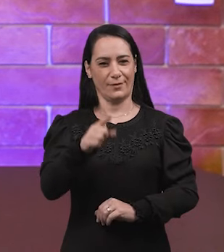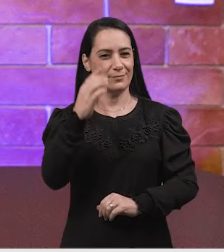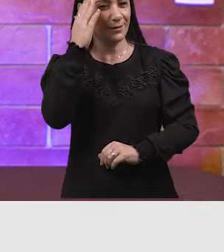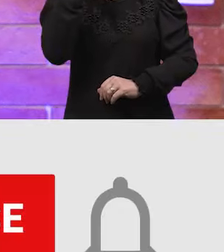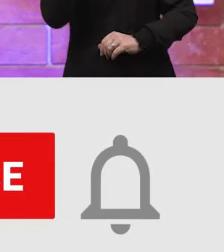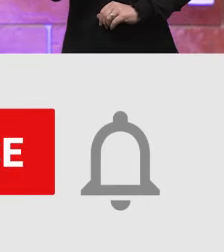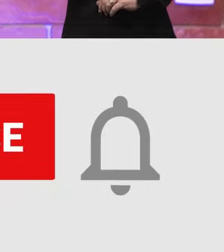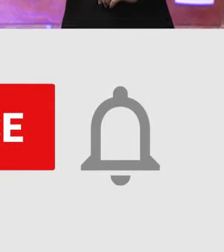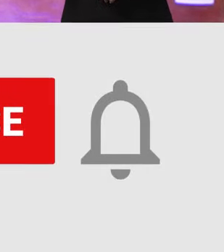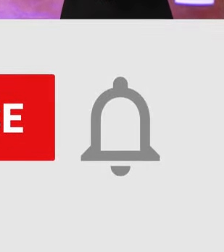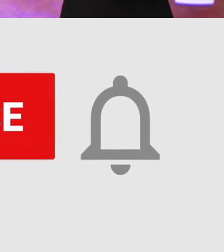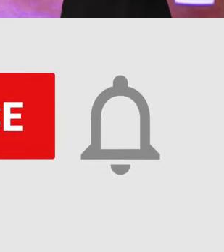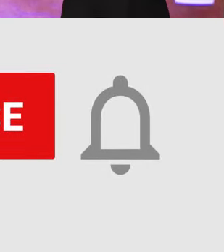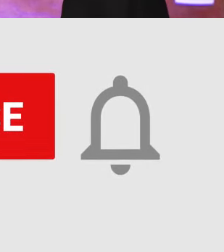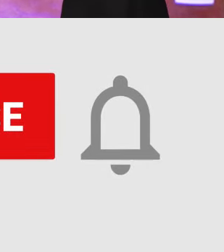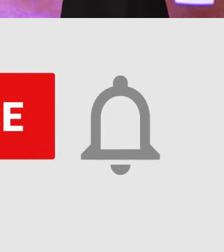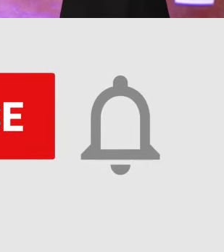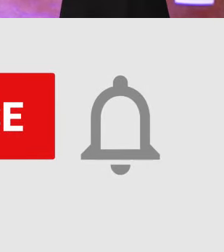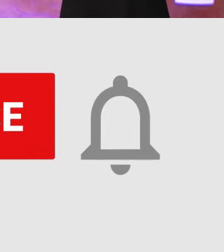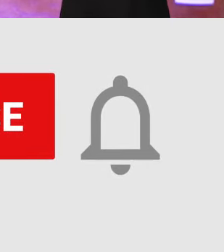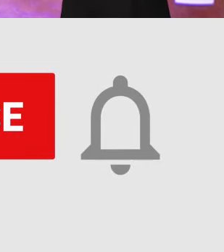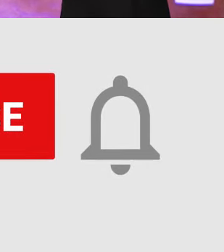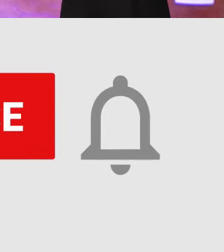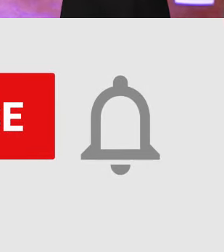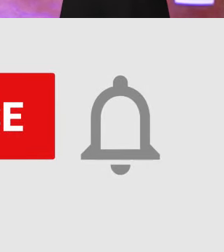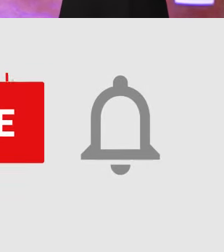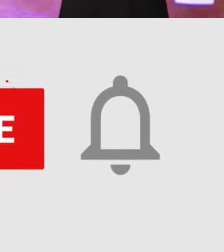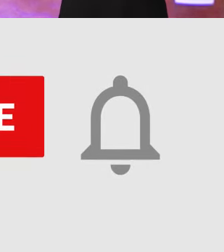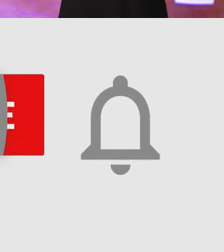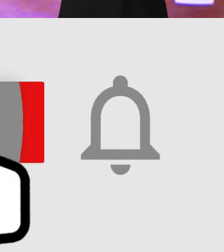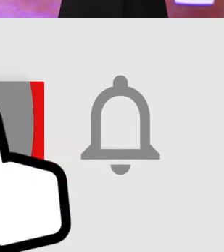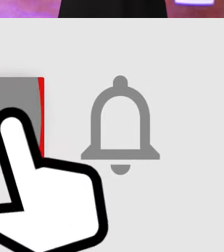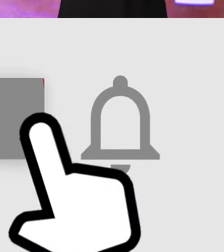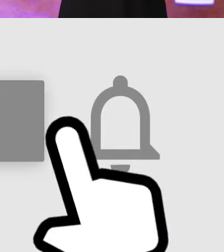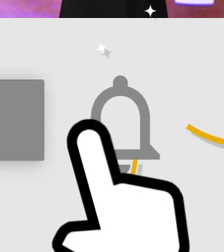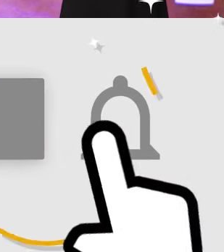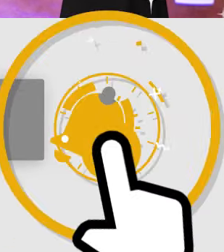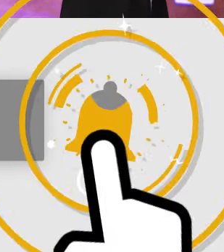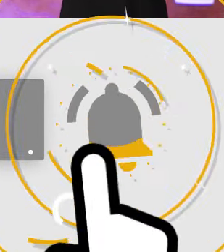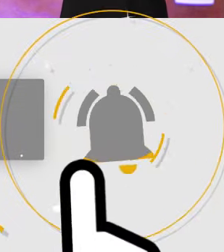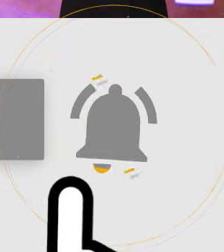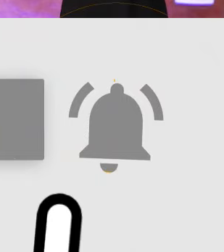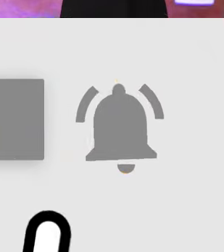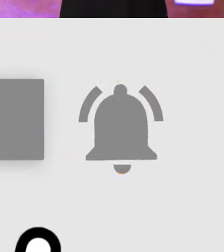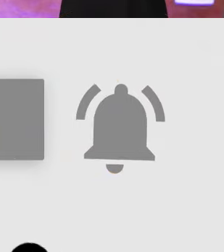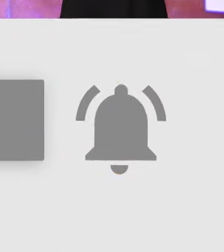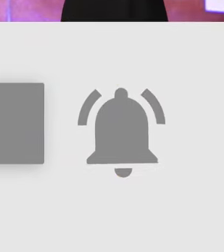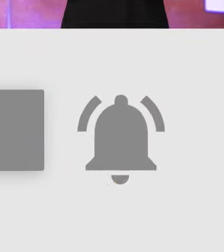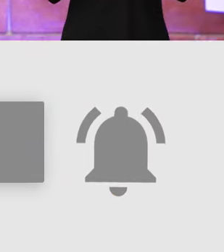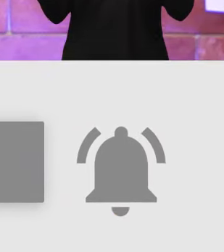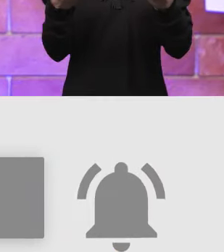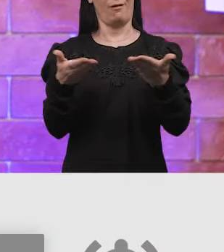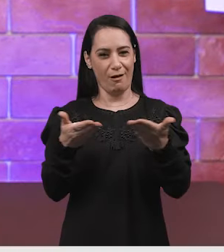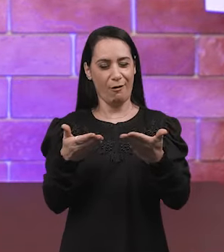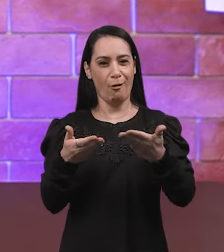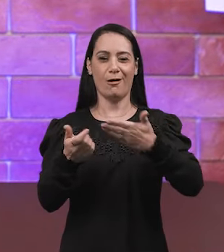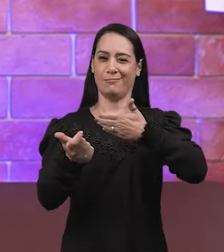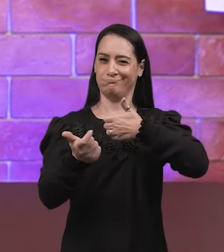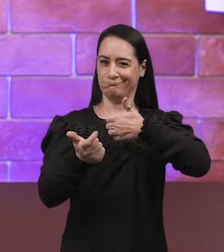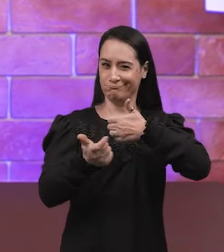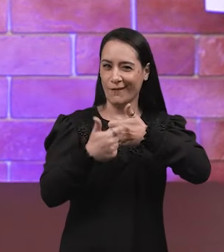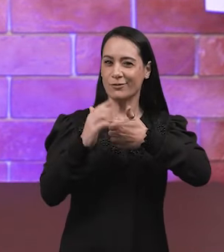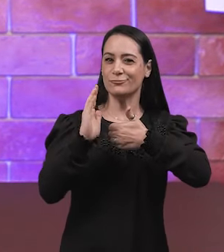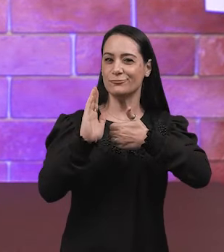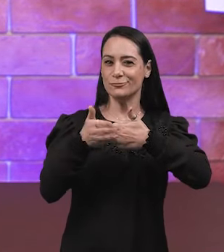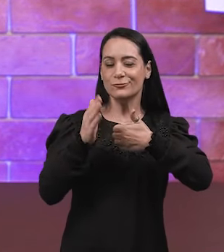Já sabe, né? Não esqueça de deixar o seu joinha e ativar o sininho para receber todas as nossas notificações. Agora que vocês já